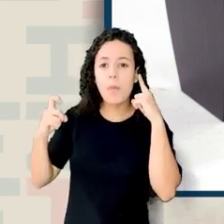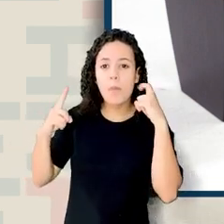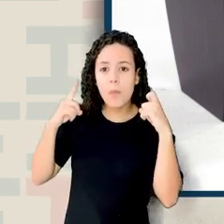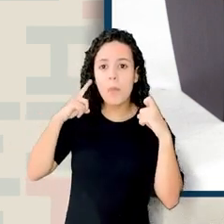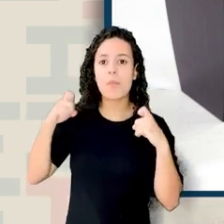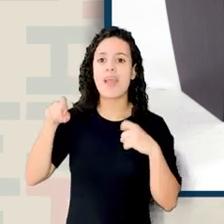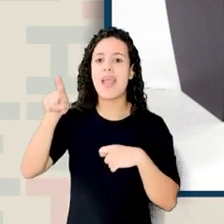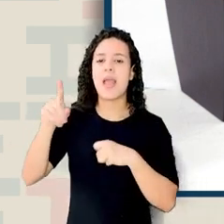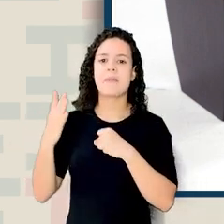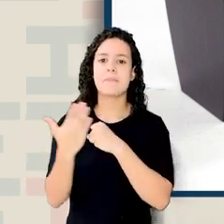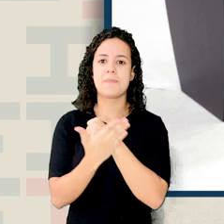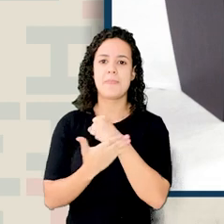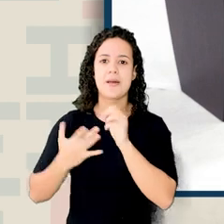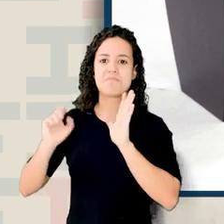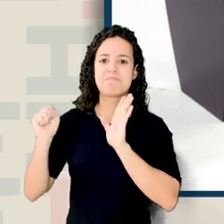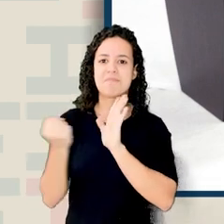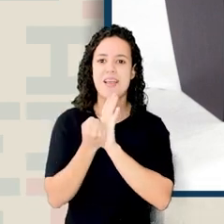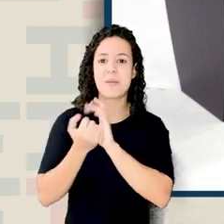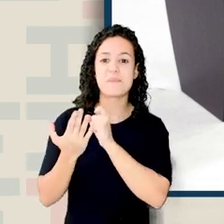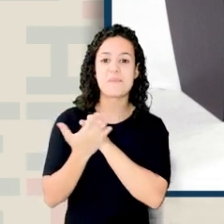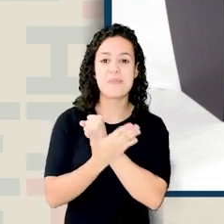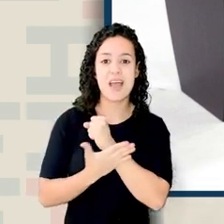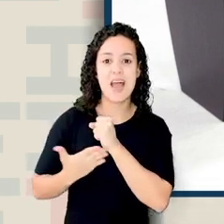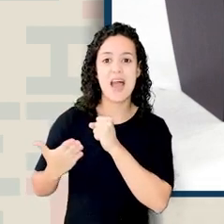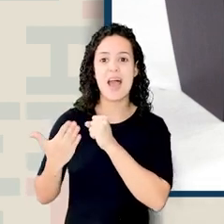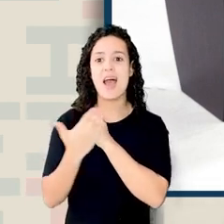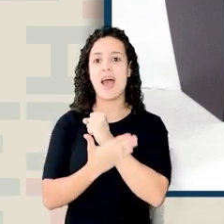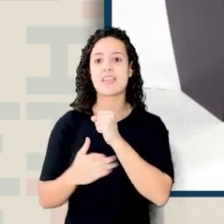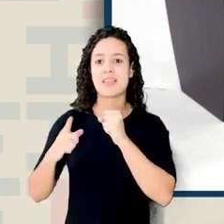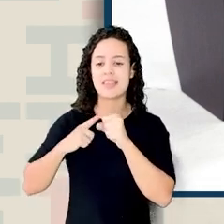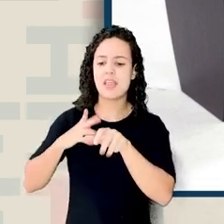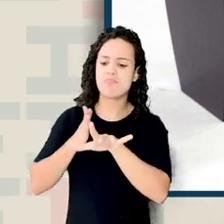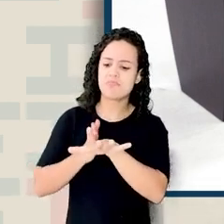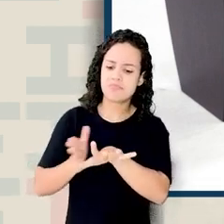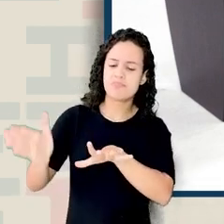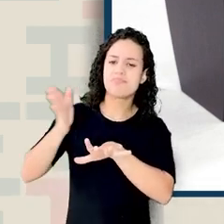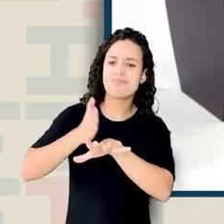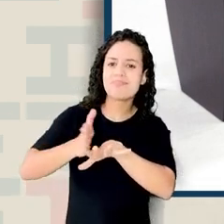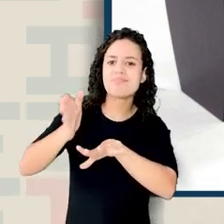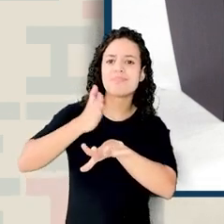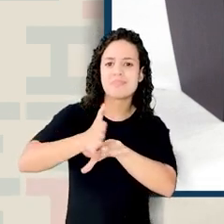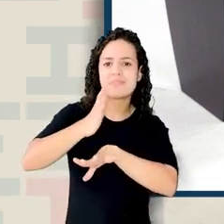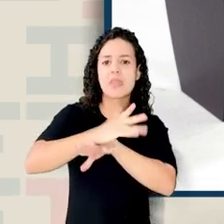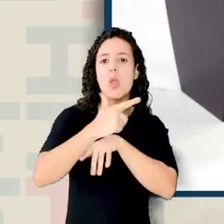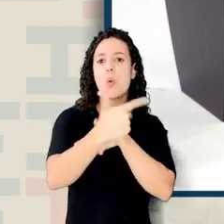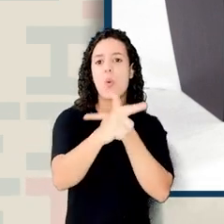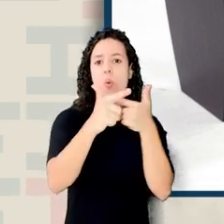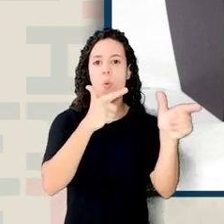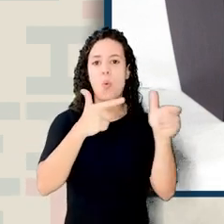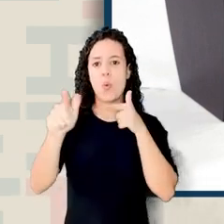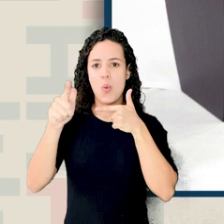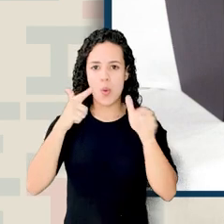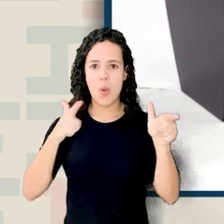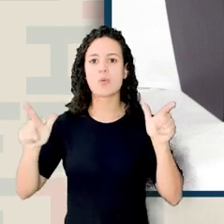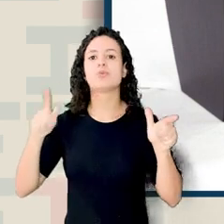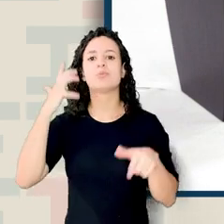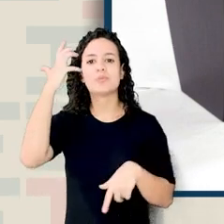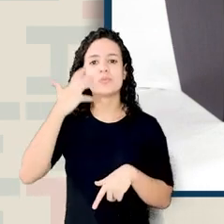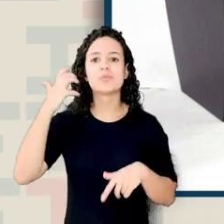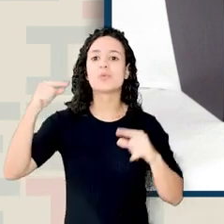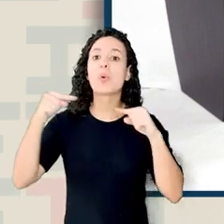célula matriz para trazer as ramificações desses outros toques relativos